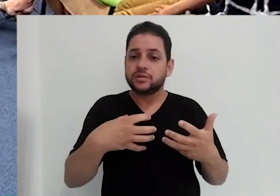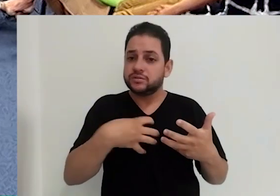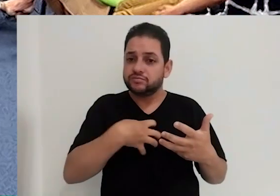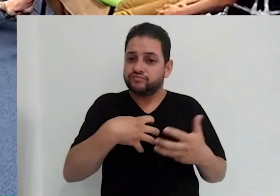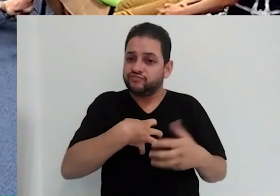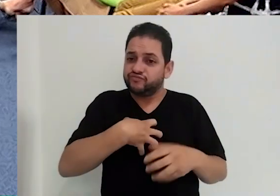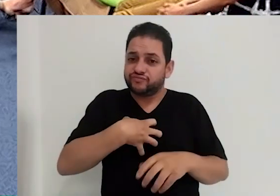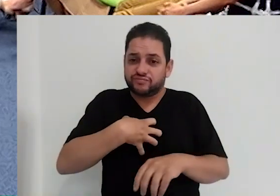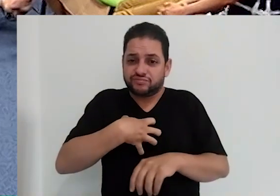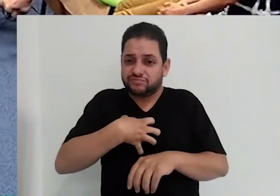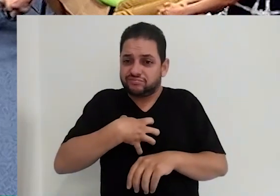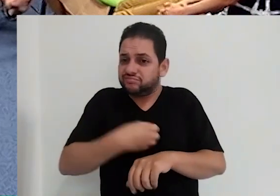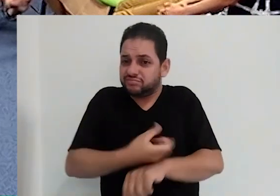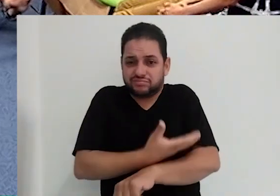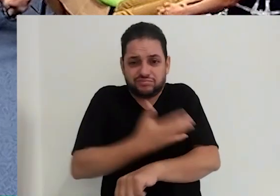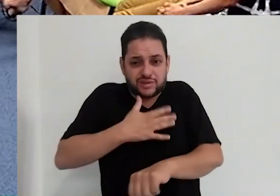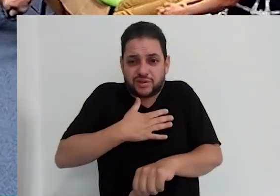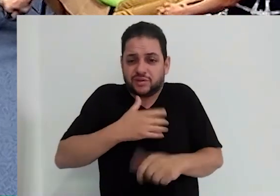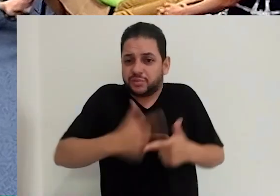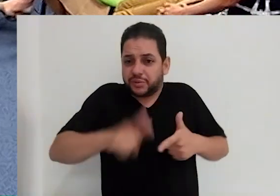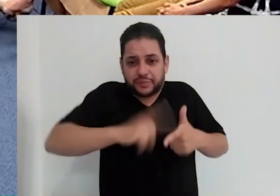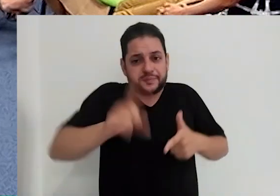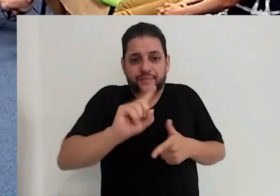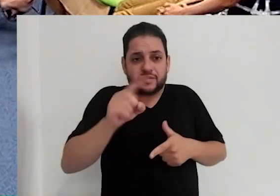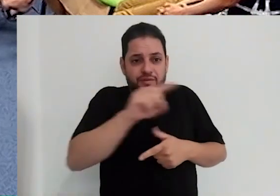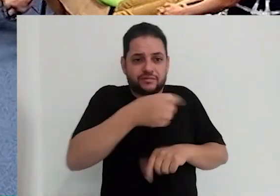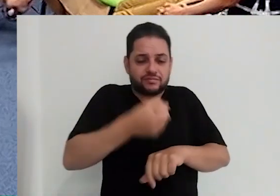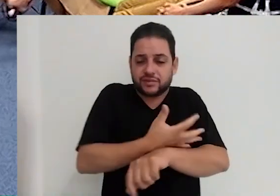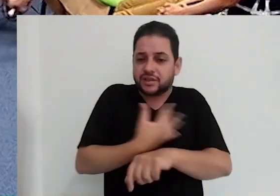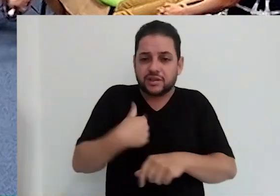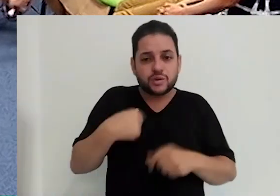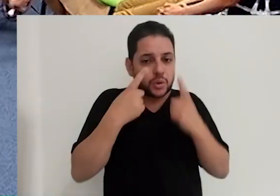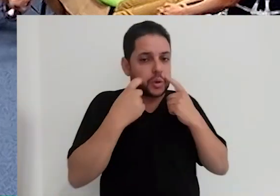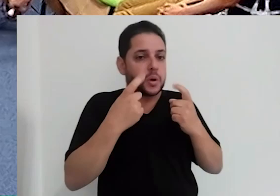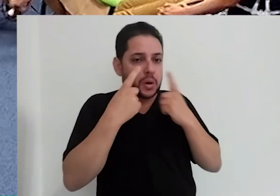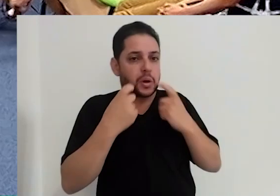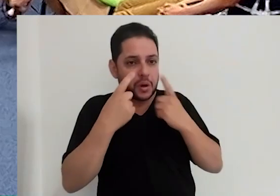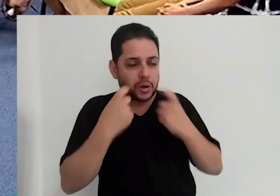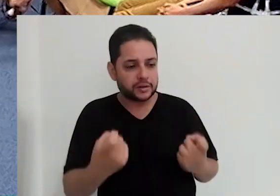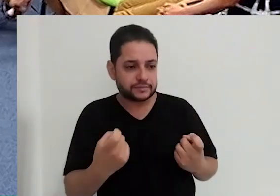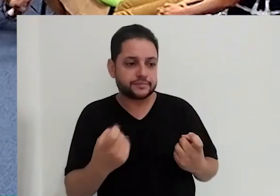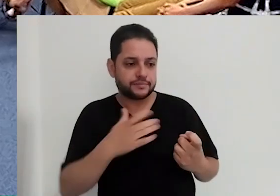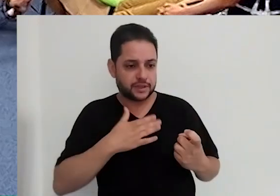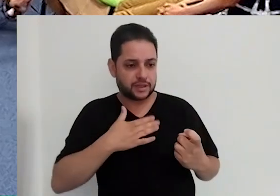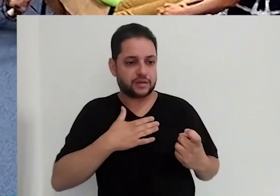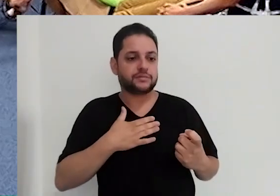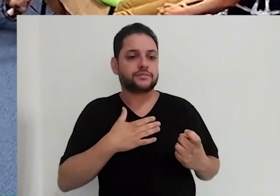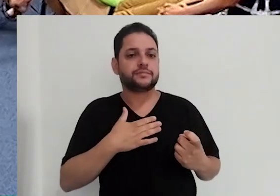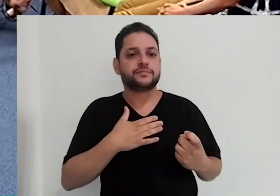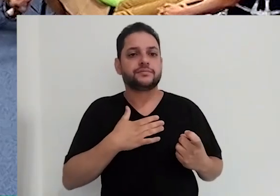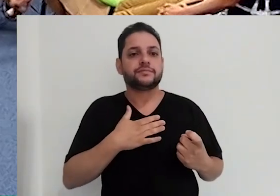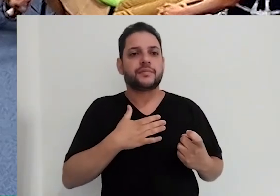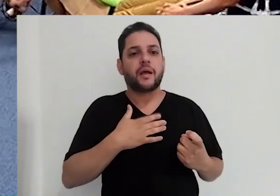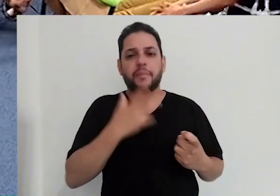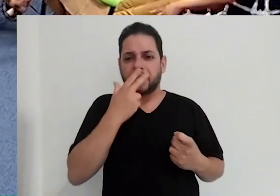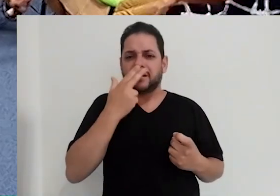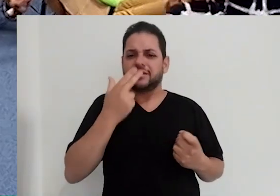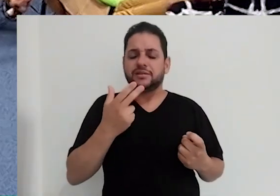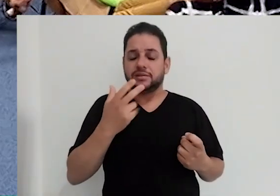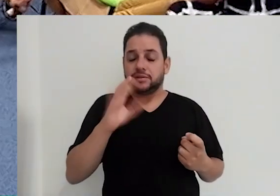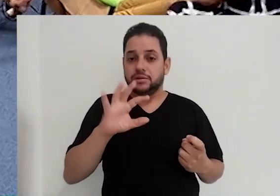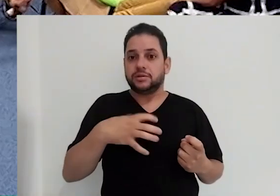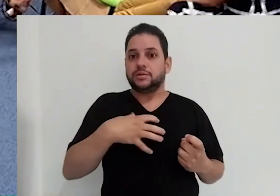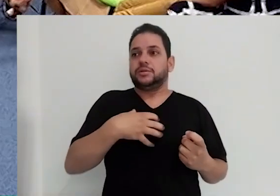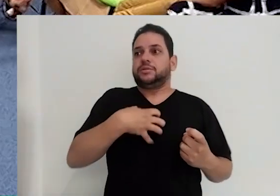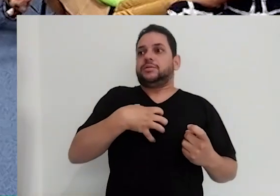você não se incomodar com a minha emoção e com as minhas lágrimas e aquilo para mim foi assim pá um tapa na cara porque eu falei quem sou